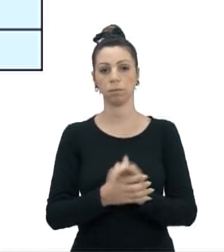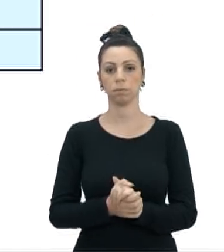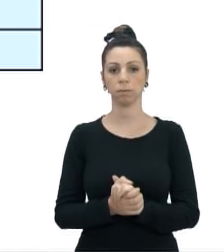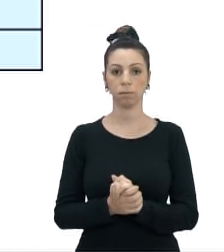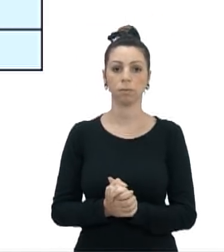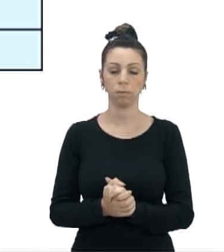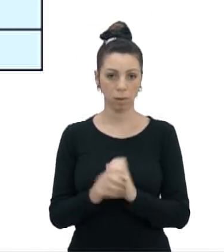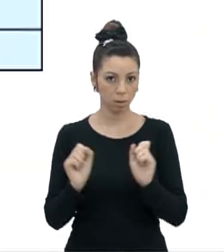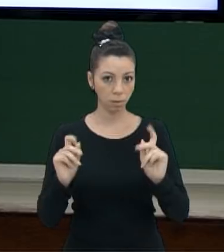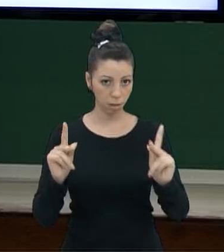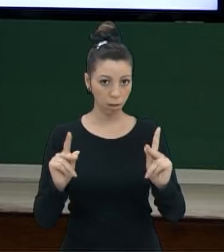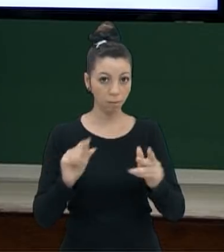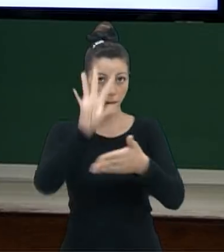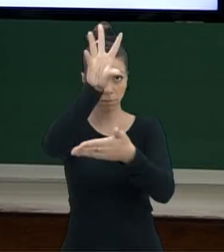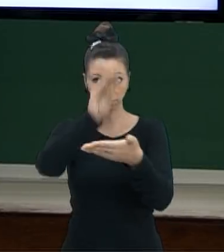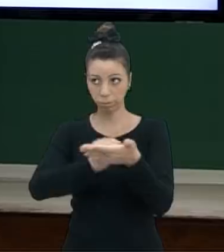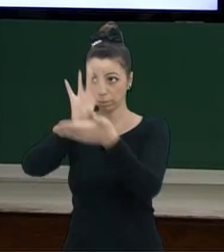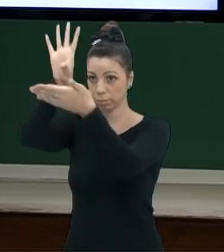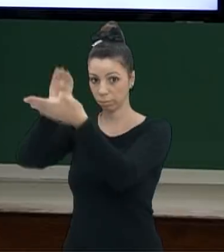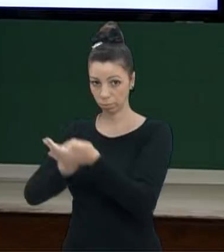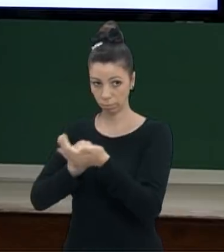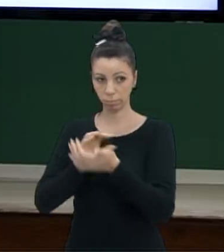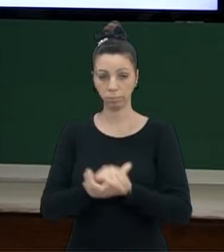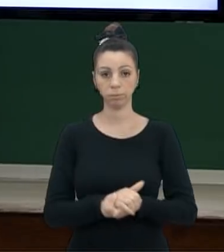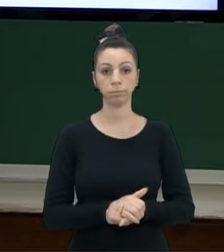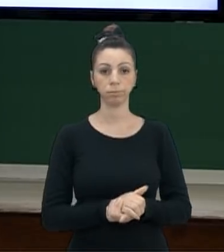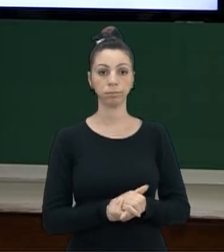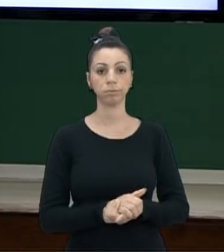bem, pessoal? Vamos continuar?